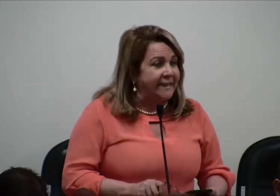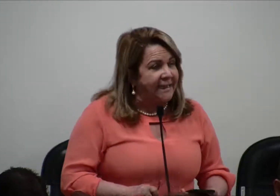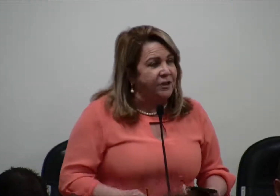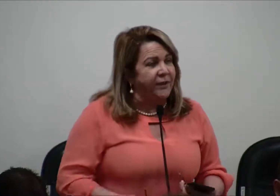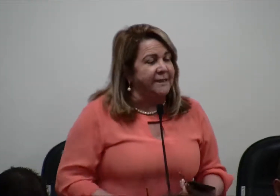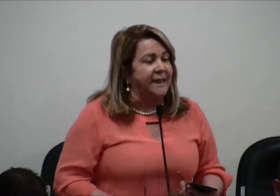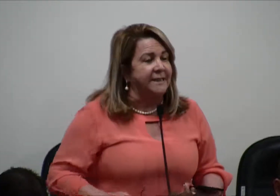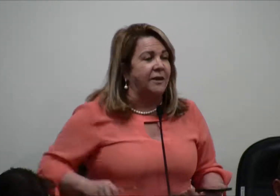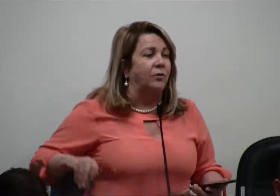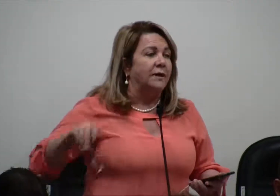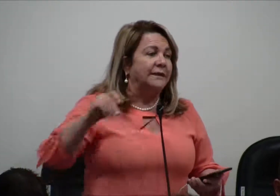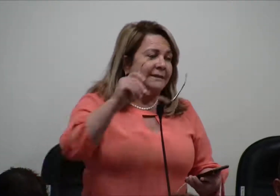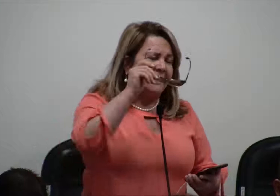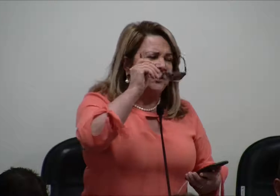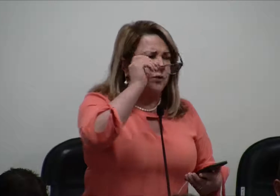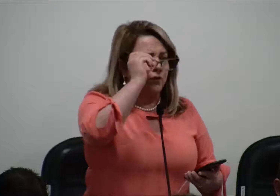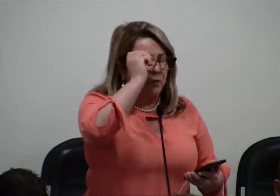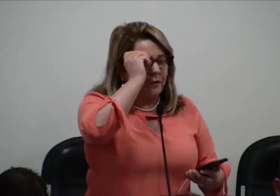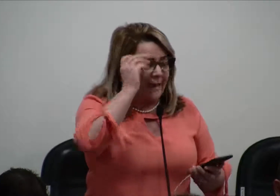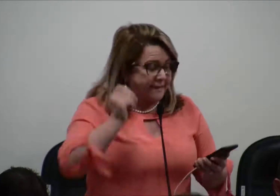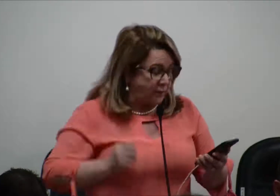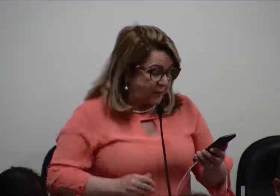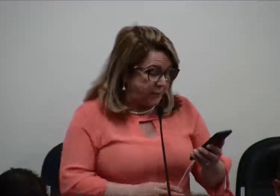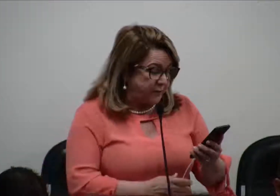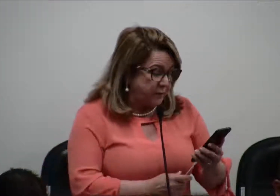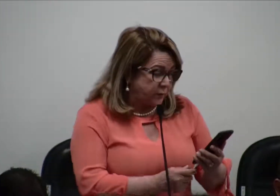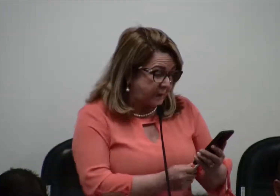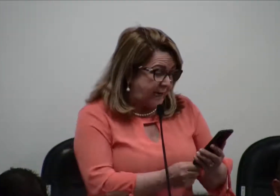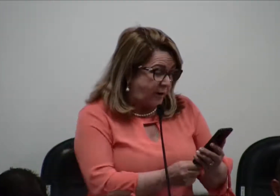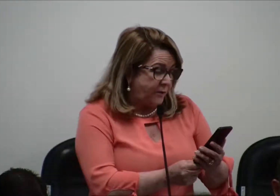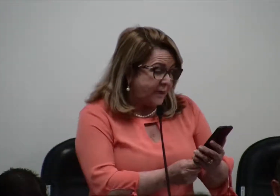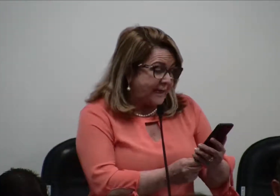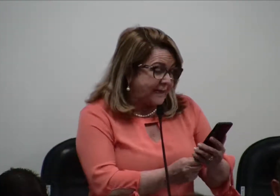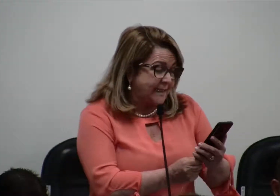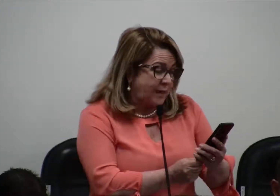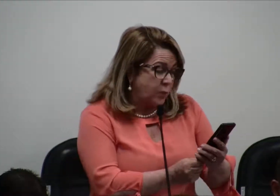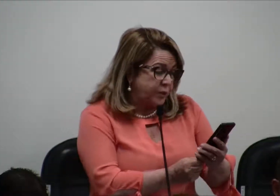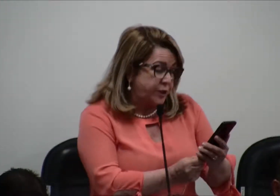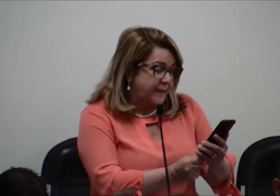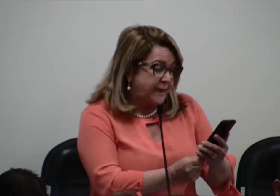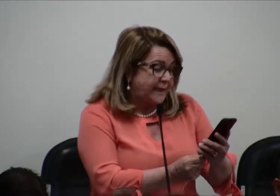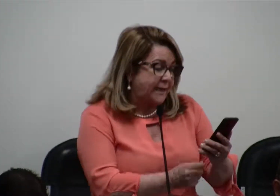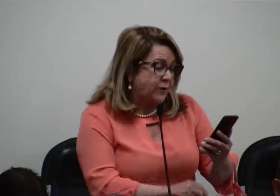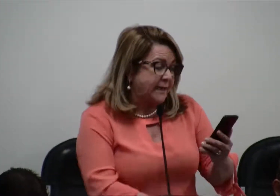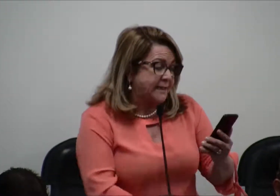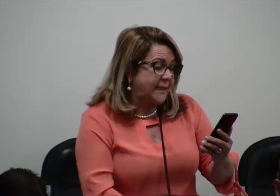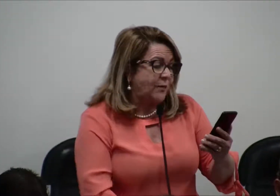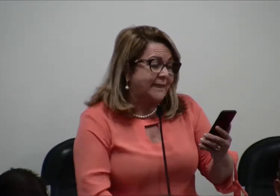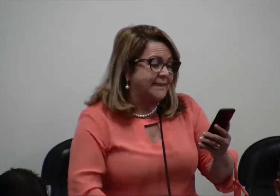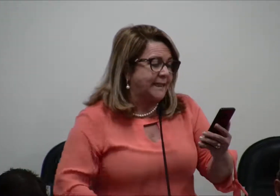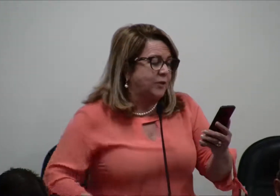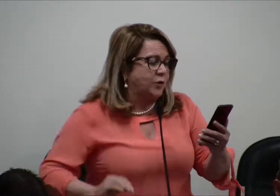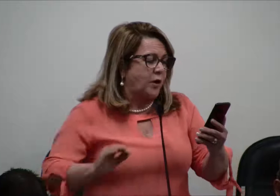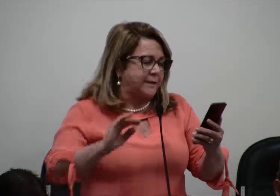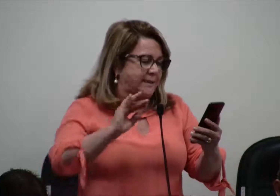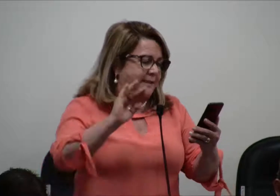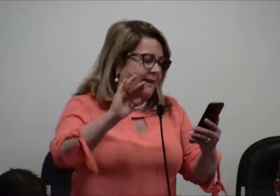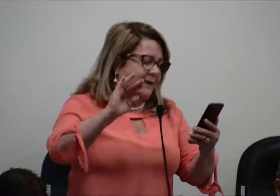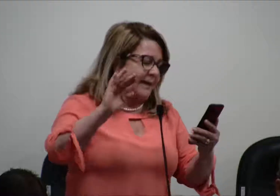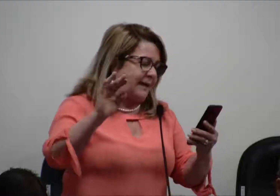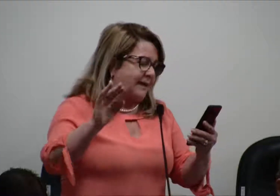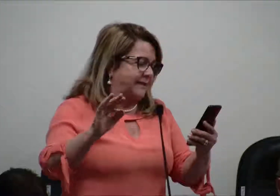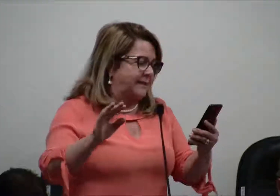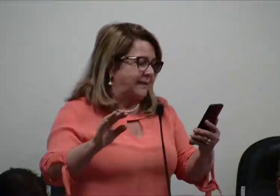a carteirinha de vacinação, tanto na promoção social, na saúde, na educação, quer dizer, em todas